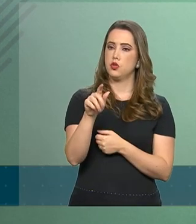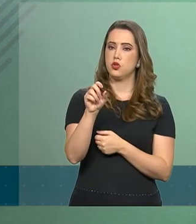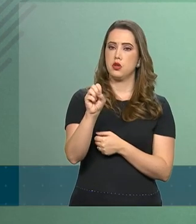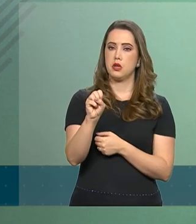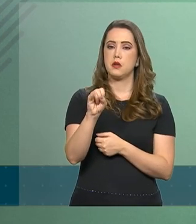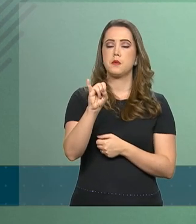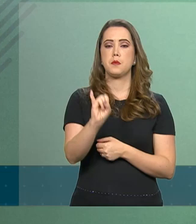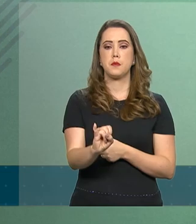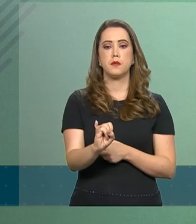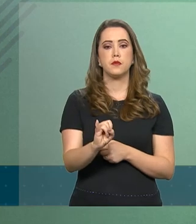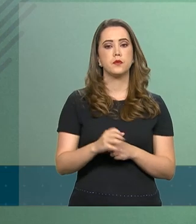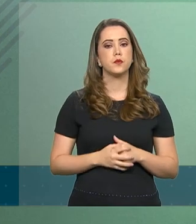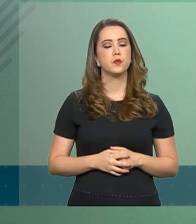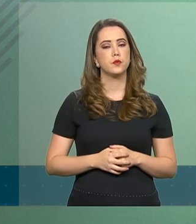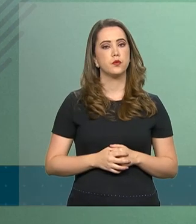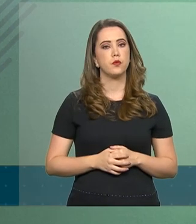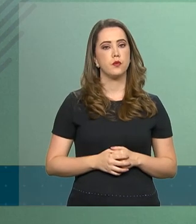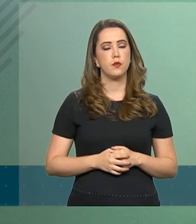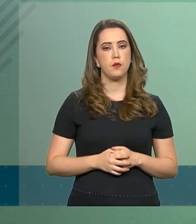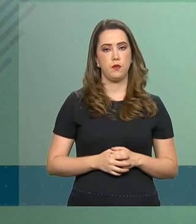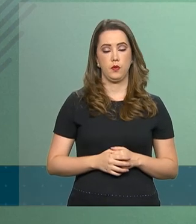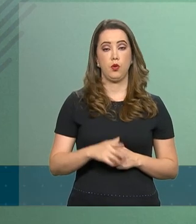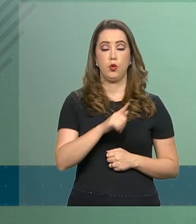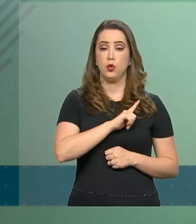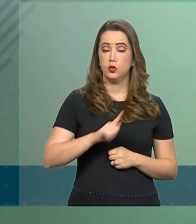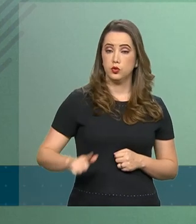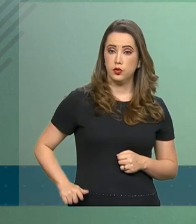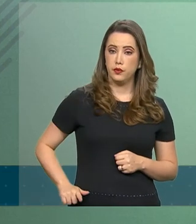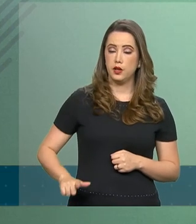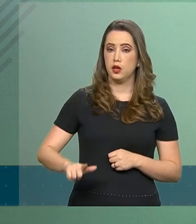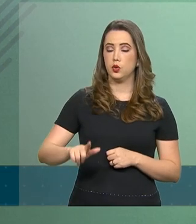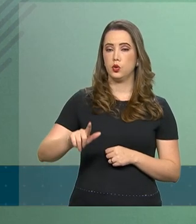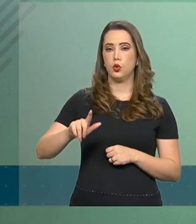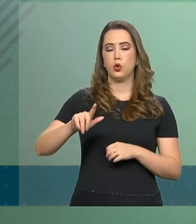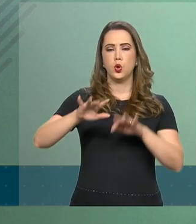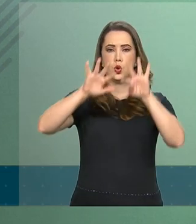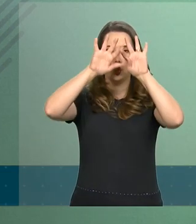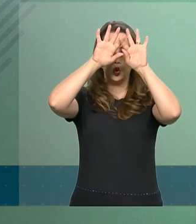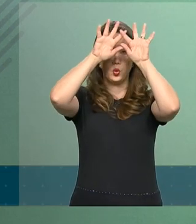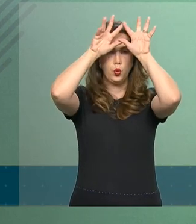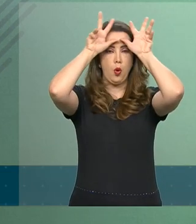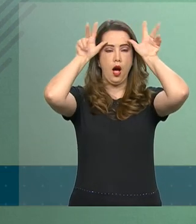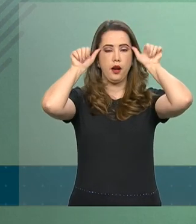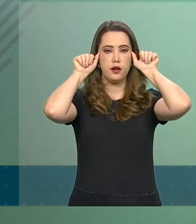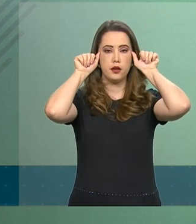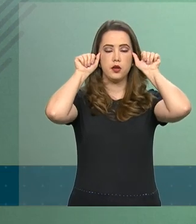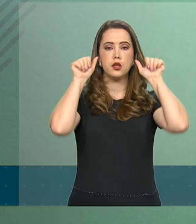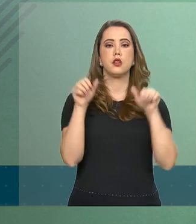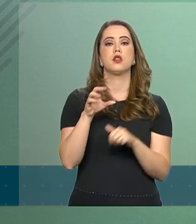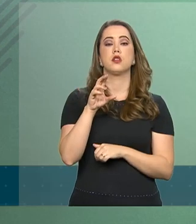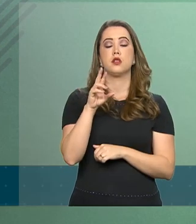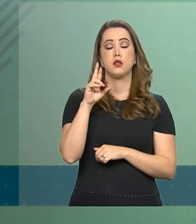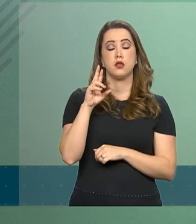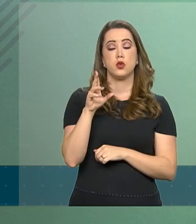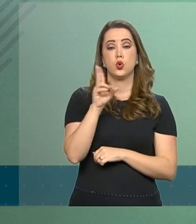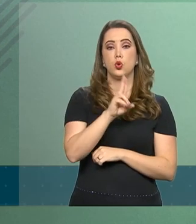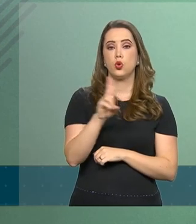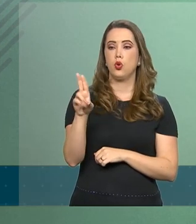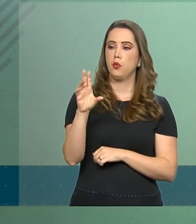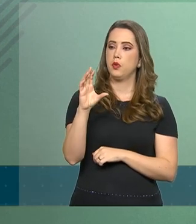da república o governador do acre senhor gladson cameli